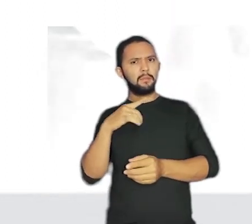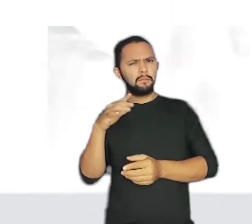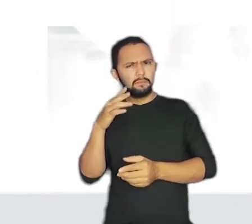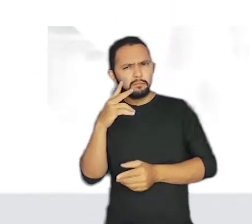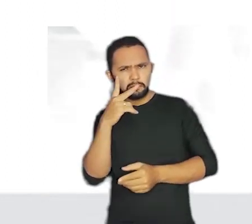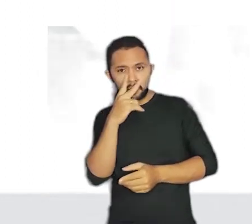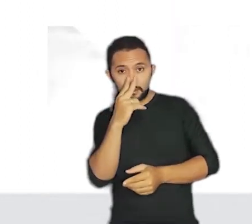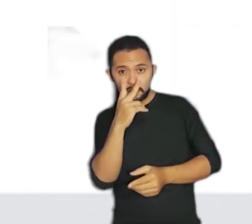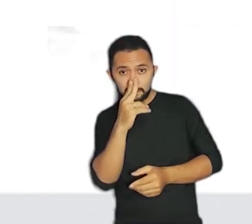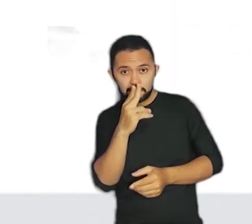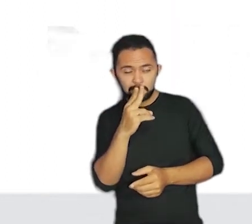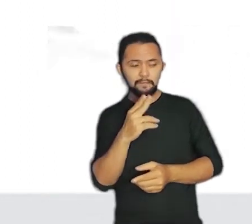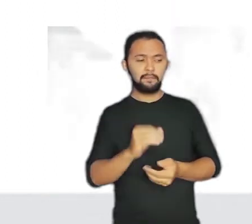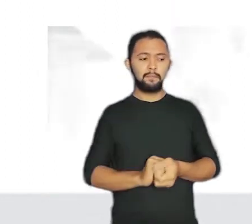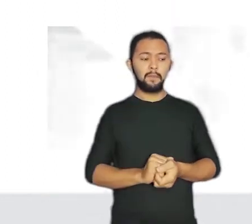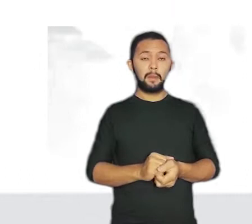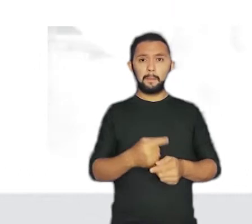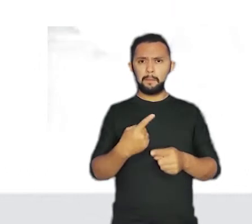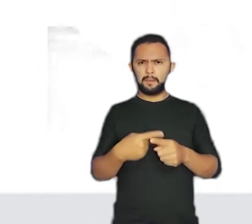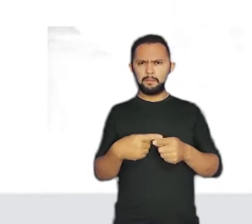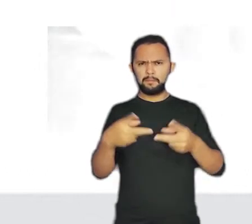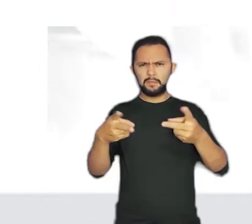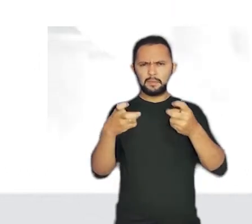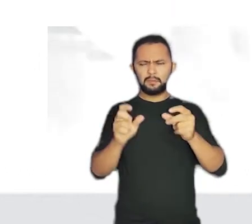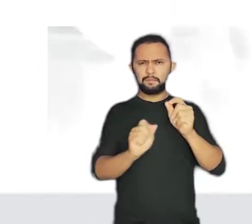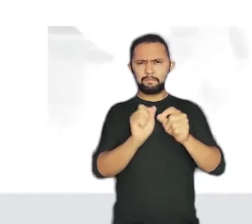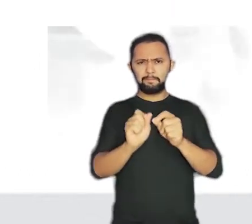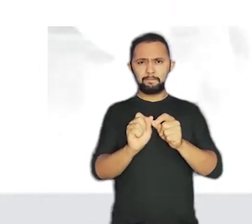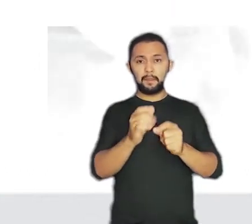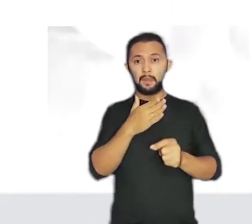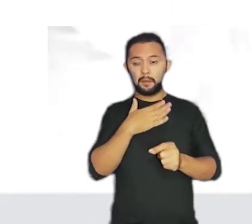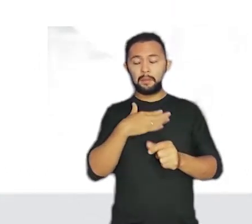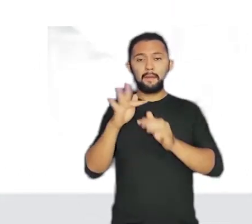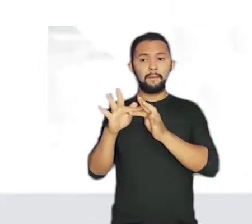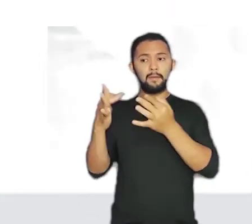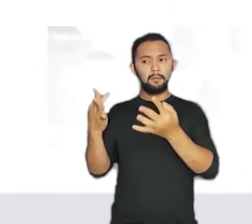família. Não, presta atenção que esse verbo haver está no sentido de existência, tá? Ó. Na minha família